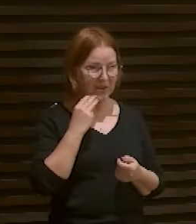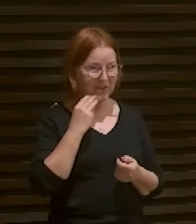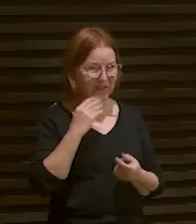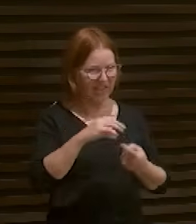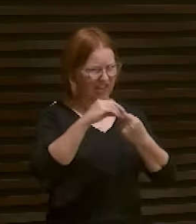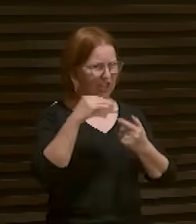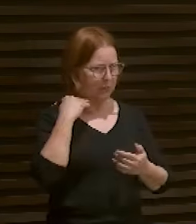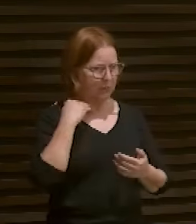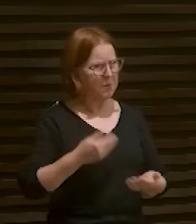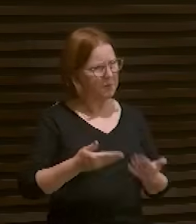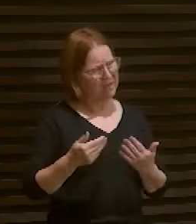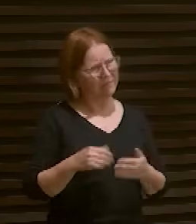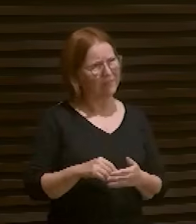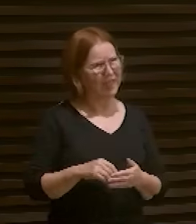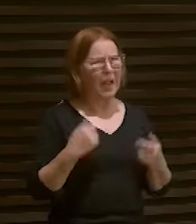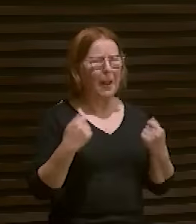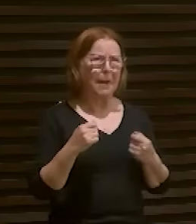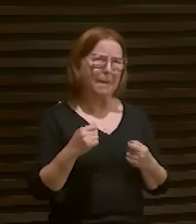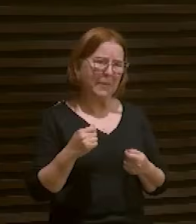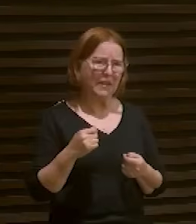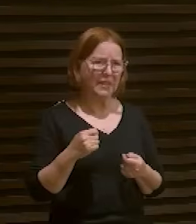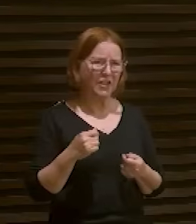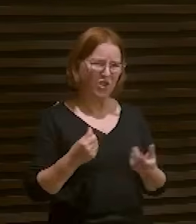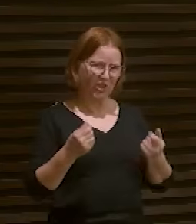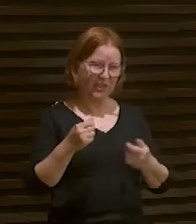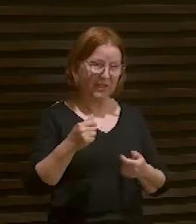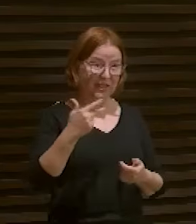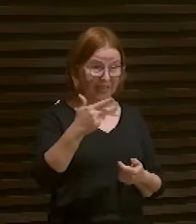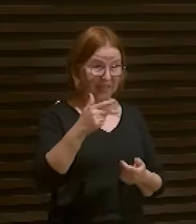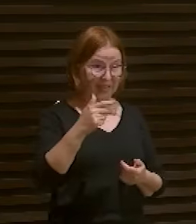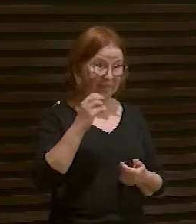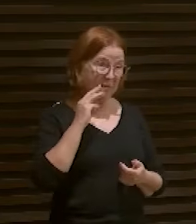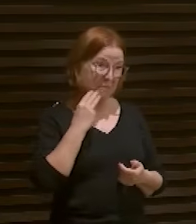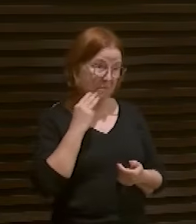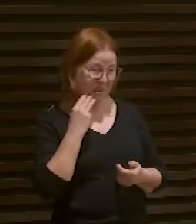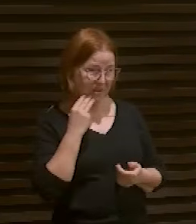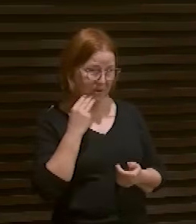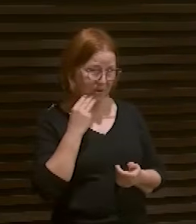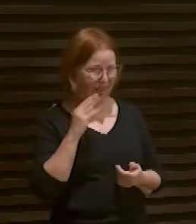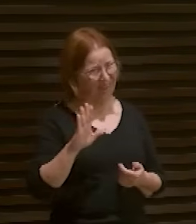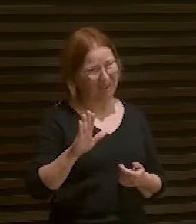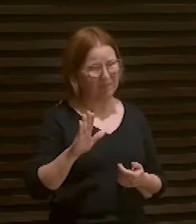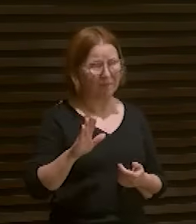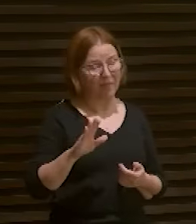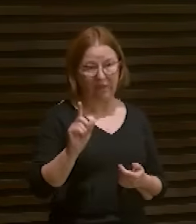Quanto? Não, eu preciso de um crédito de 3 milhões. 100.000 eu consigo, 3 milhões não tem jeito.